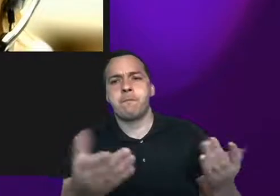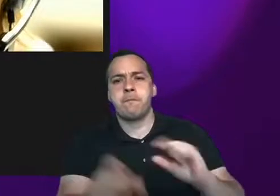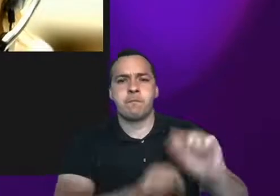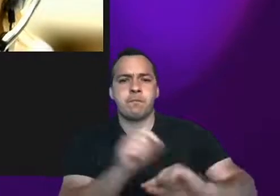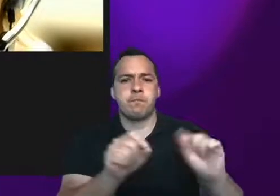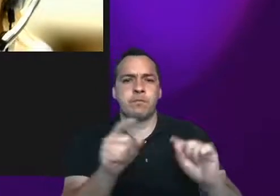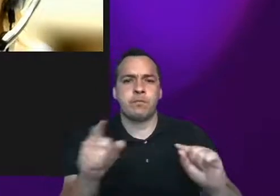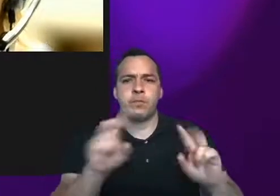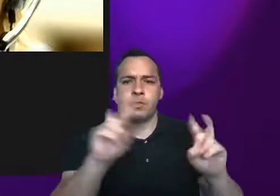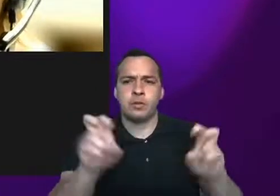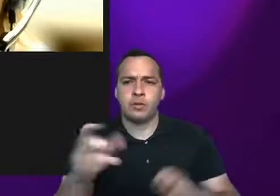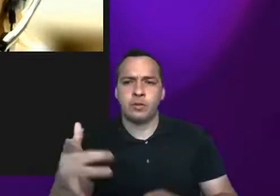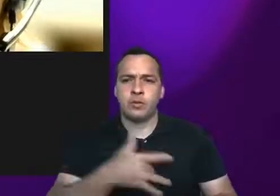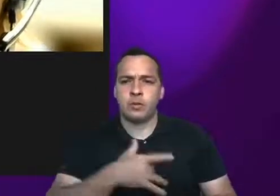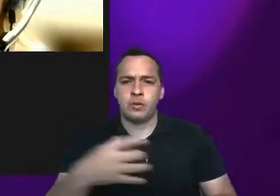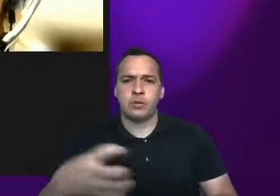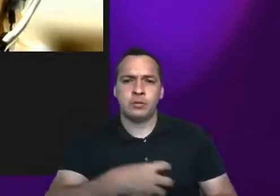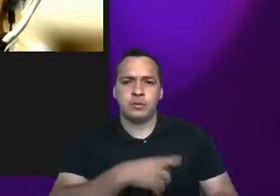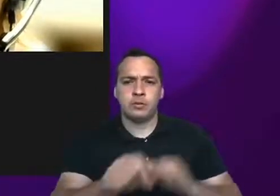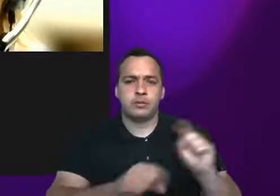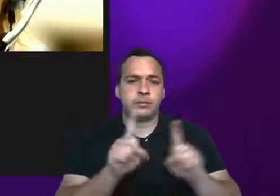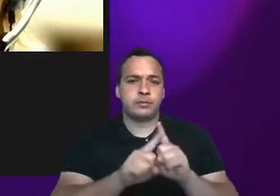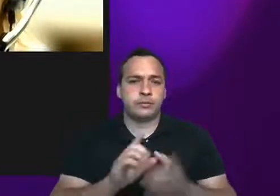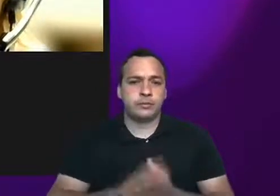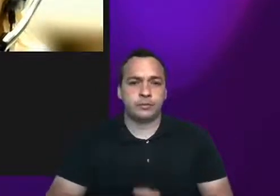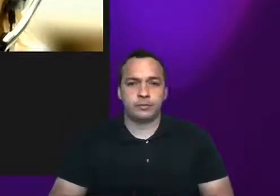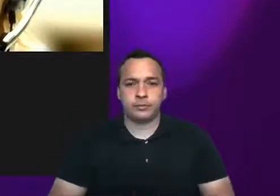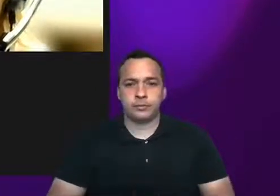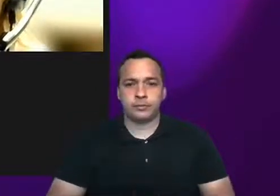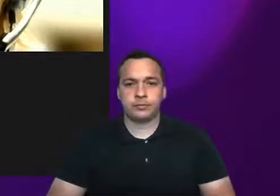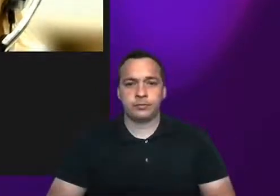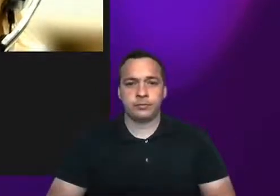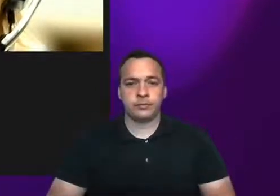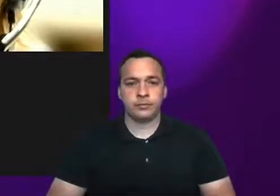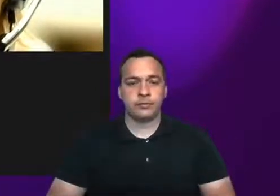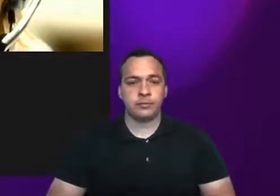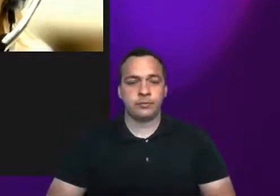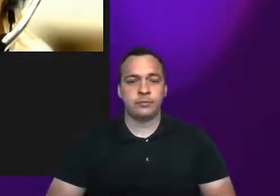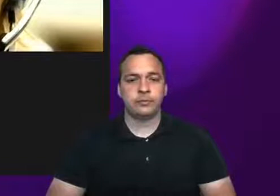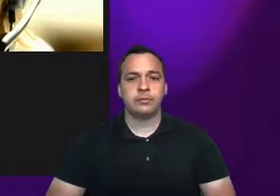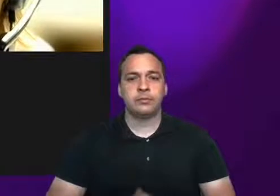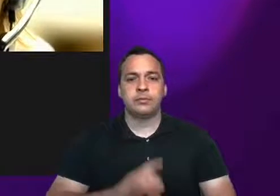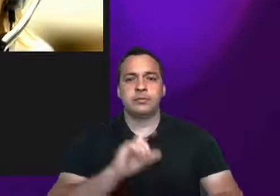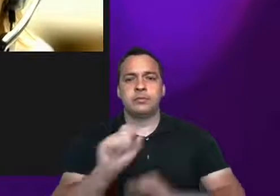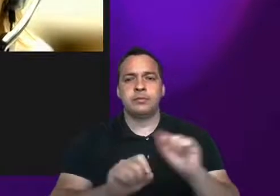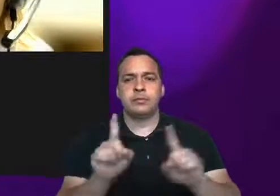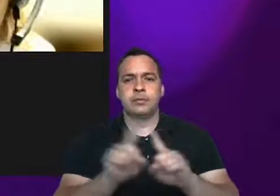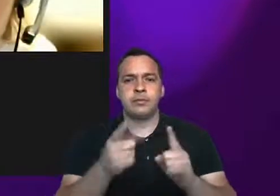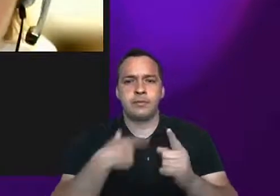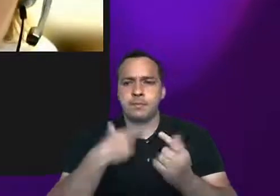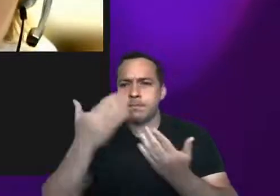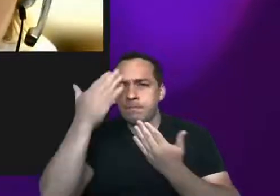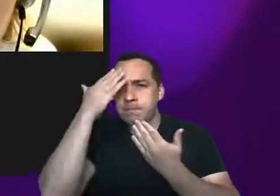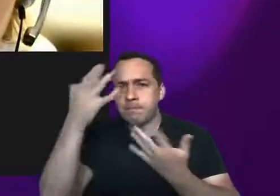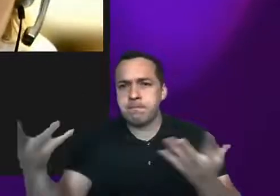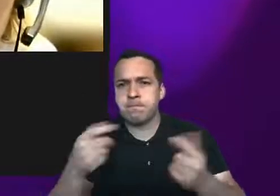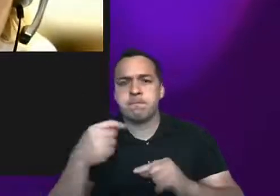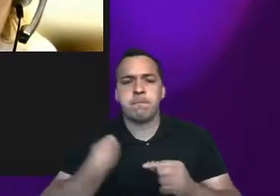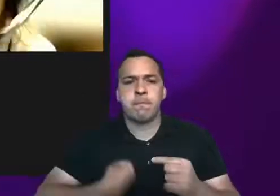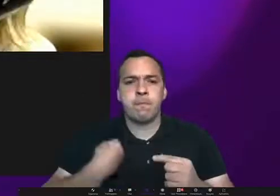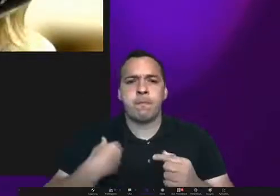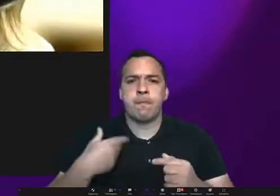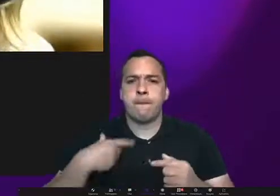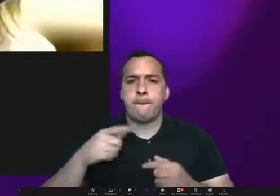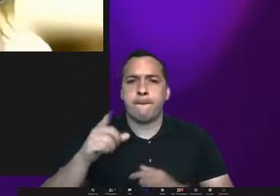transplante hepático em carcinoma hepatocelular dentro e fora dos critérios de Milão. Eu agradeço a participação,